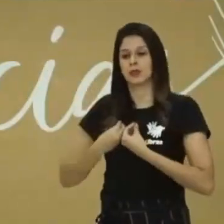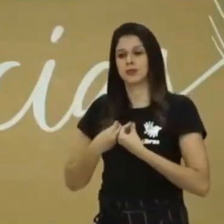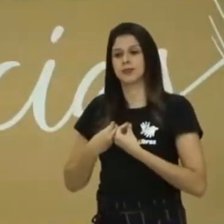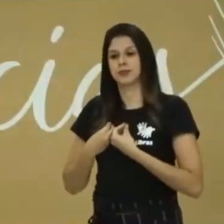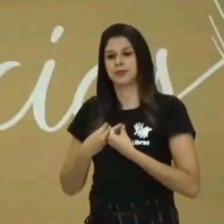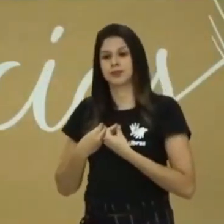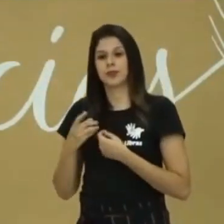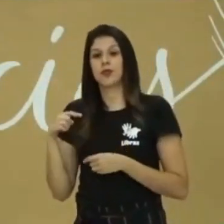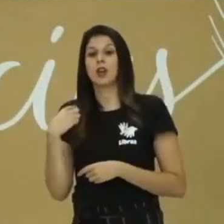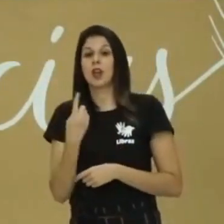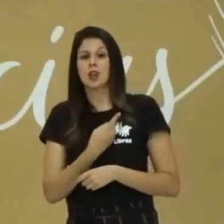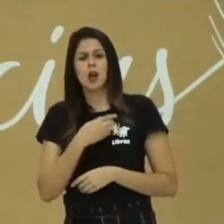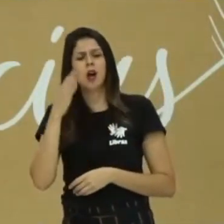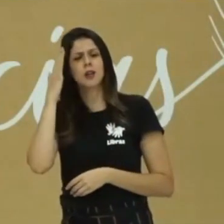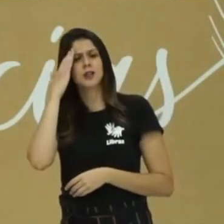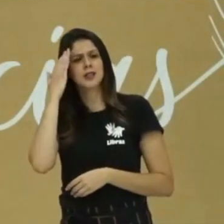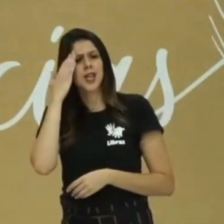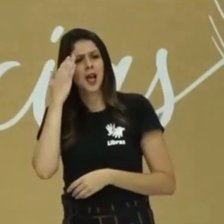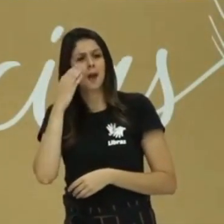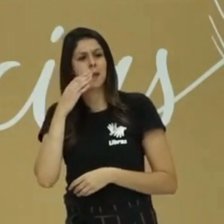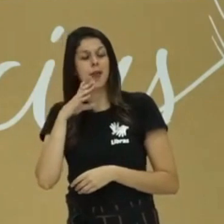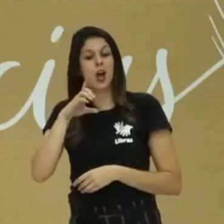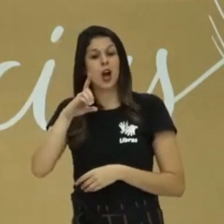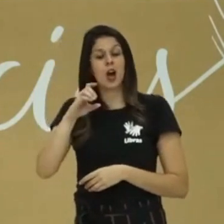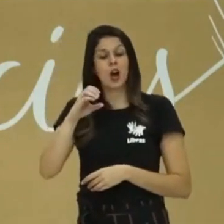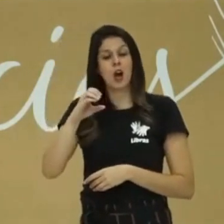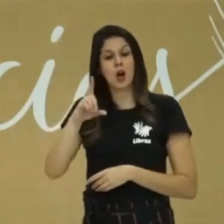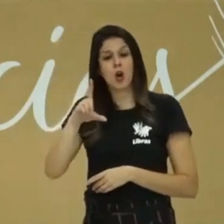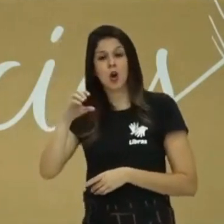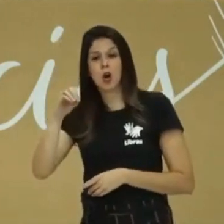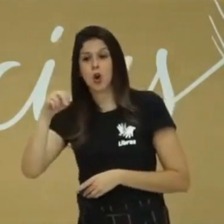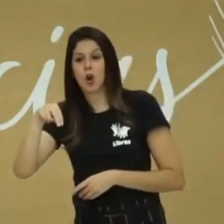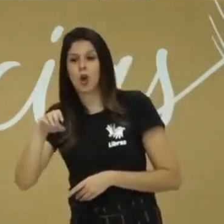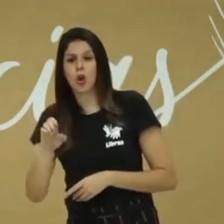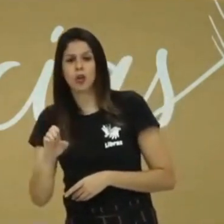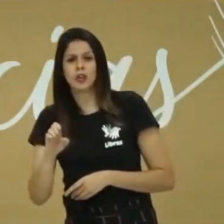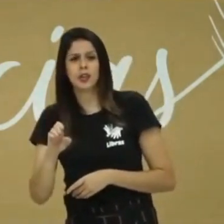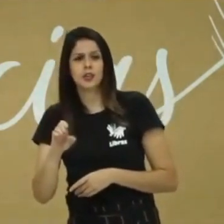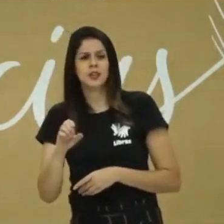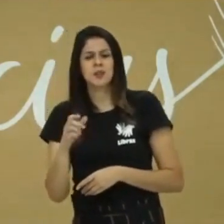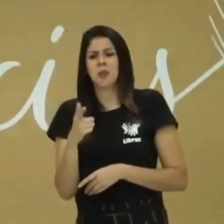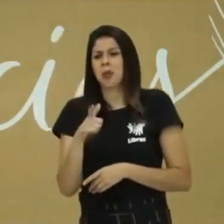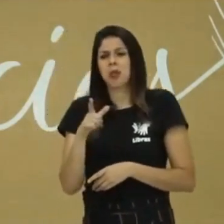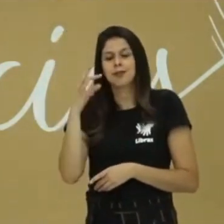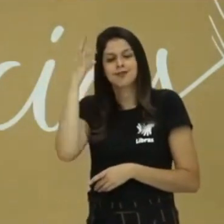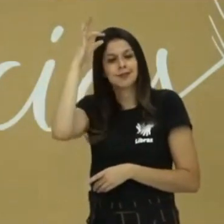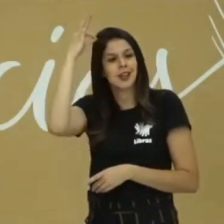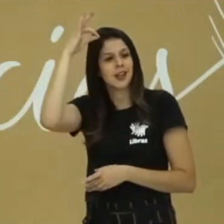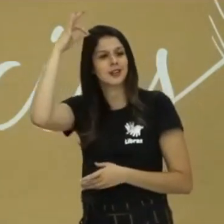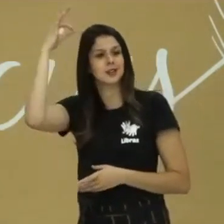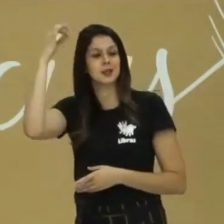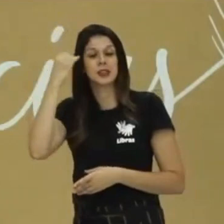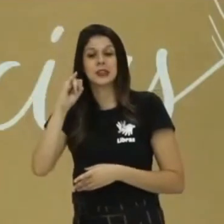que ao se fazer um clone e Ciclone embora seja um ser vivo ele será desprovido de espírito